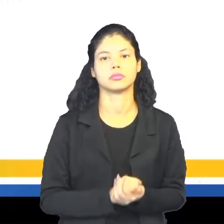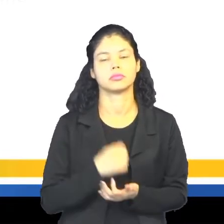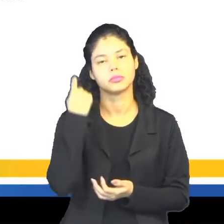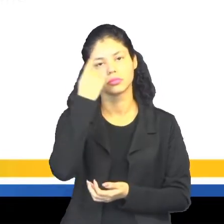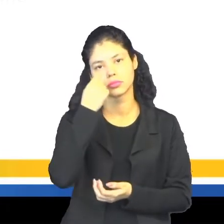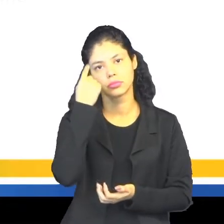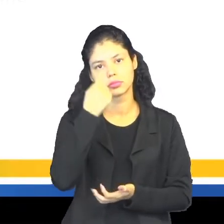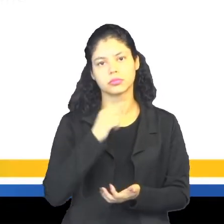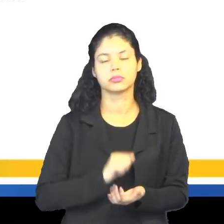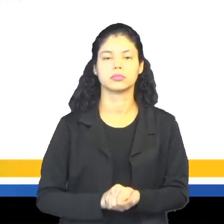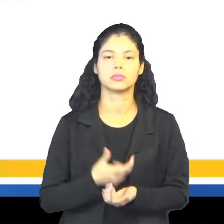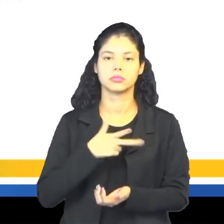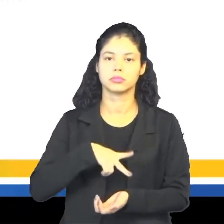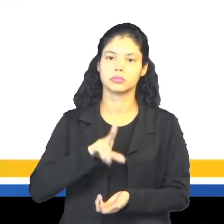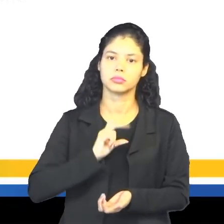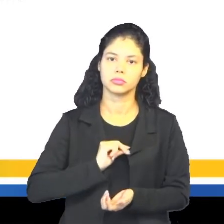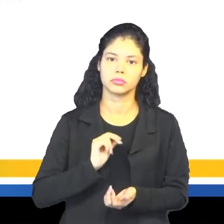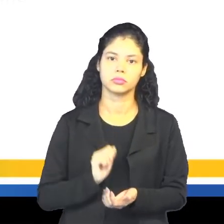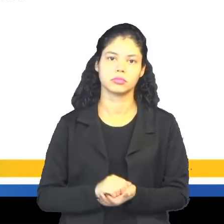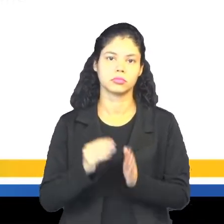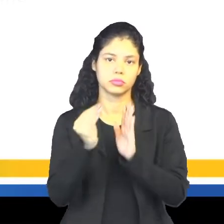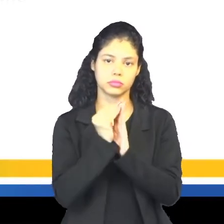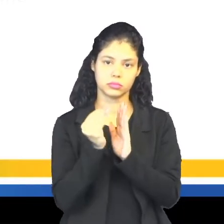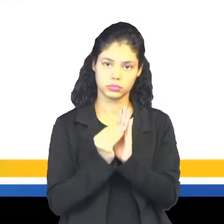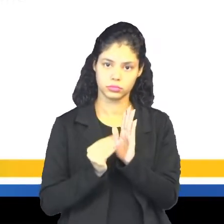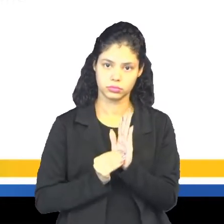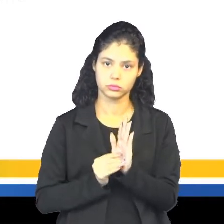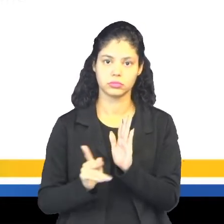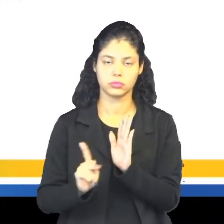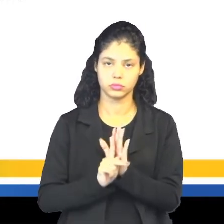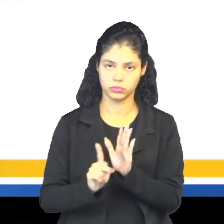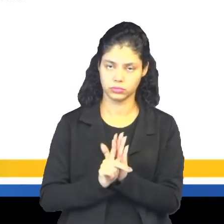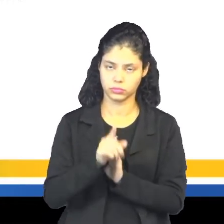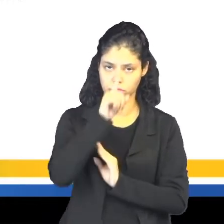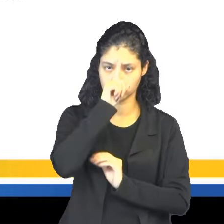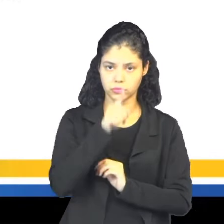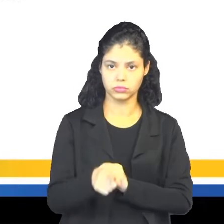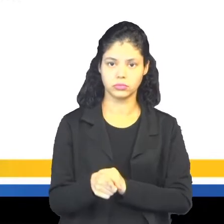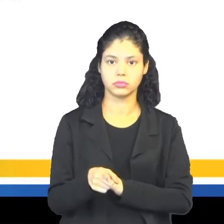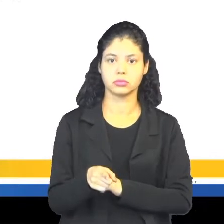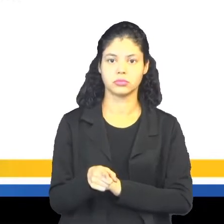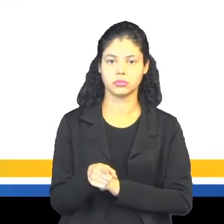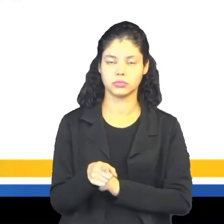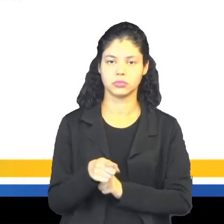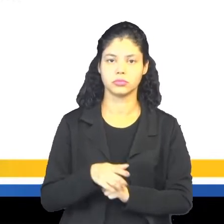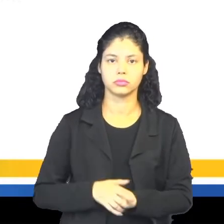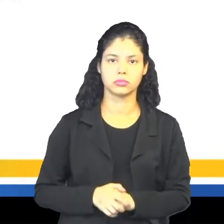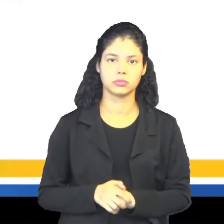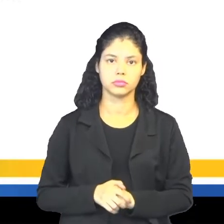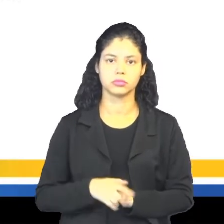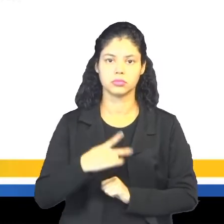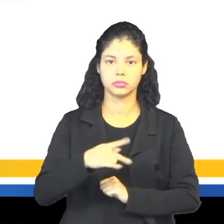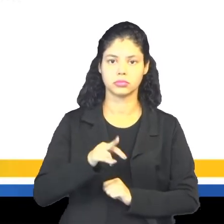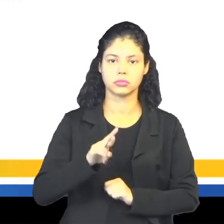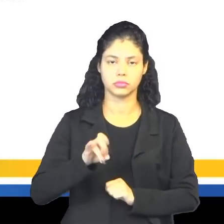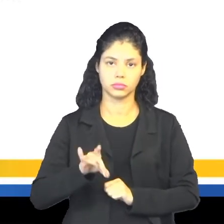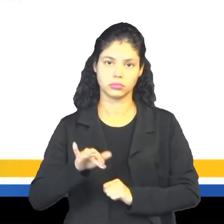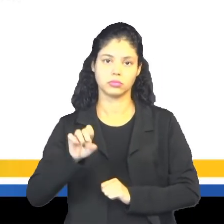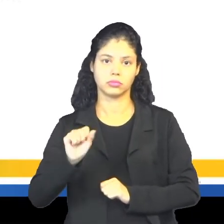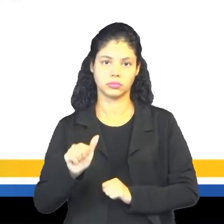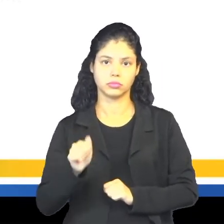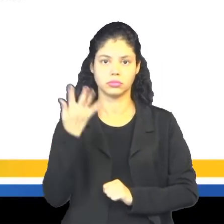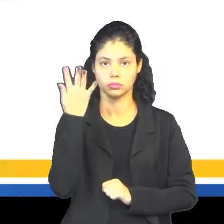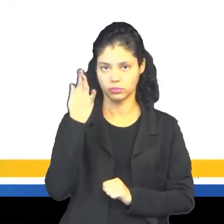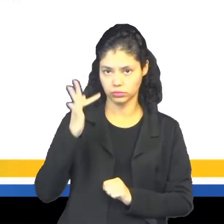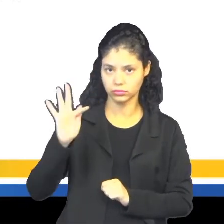Espanha e em Portugal, a gente tem um fator, né, que determina aí a sua primazia. Na França,